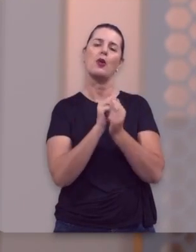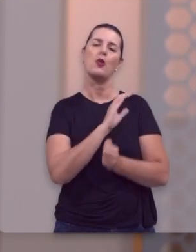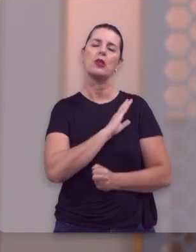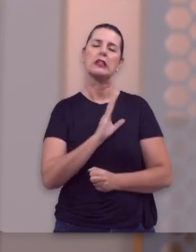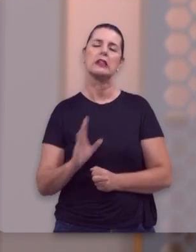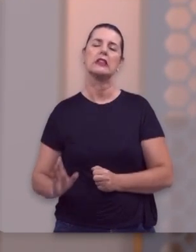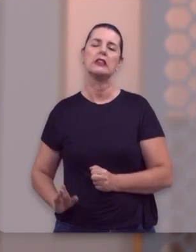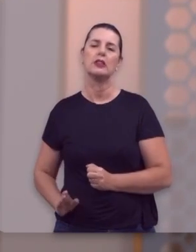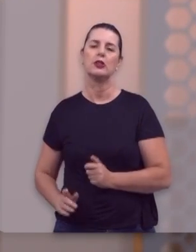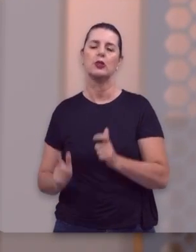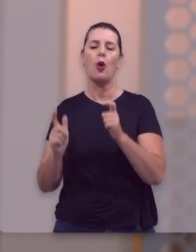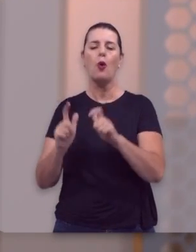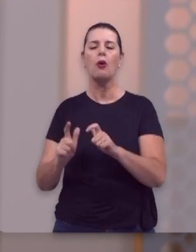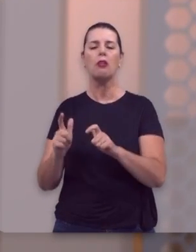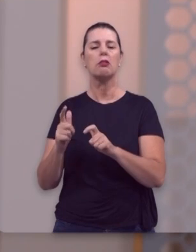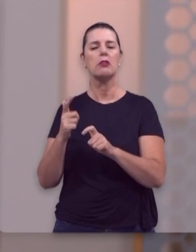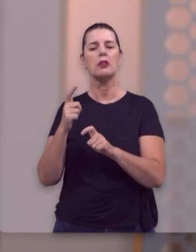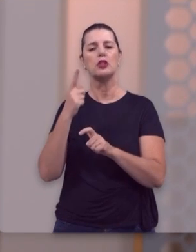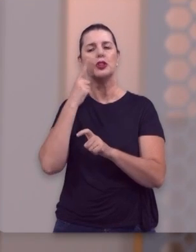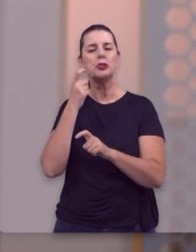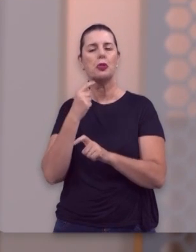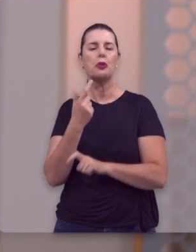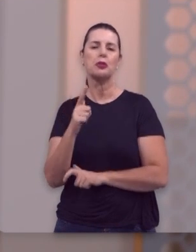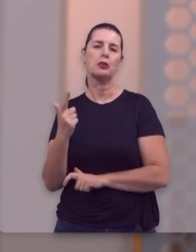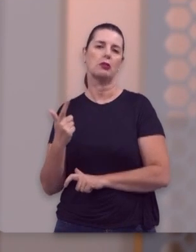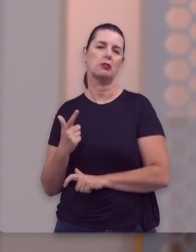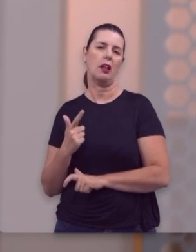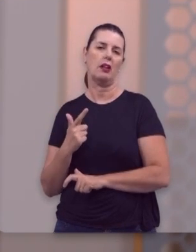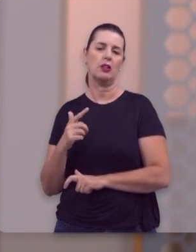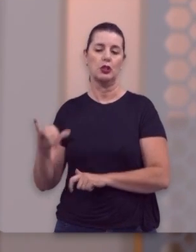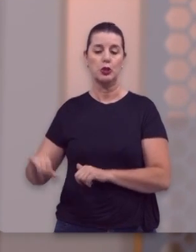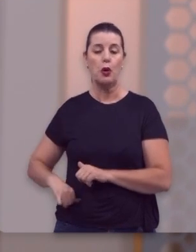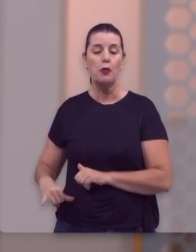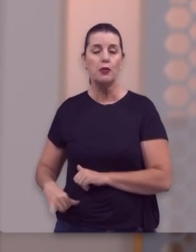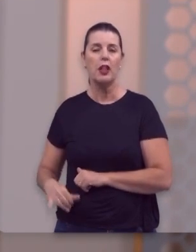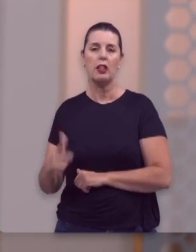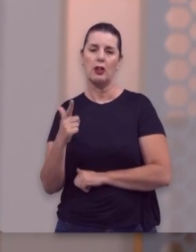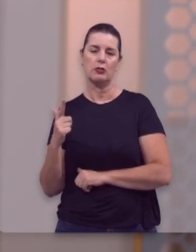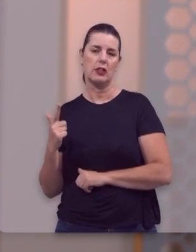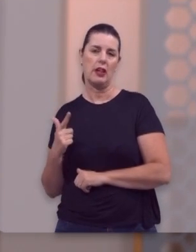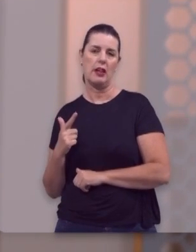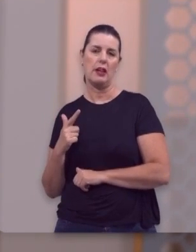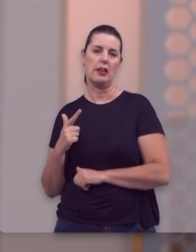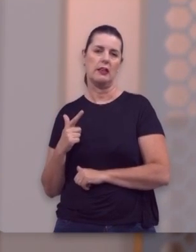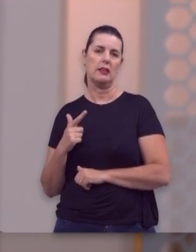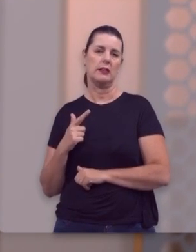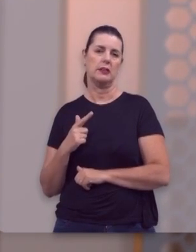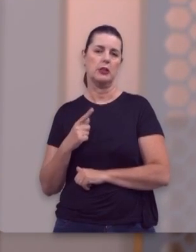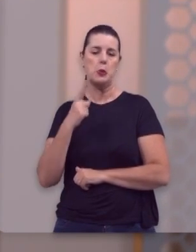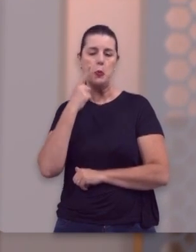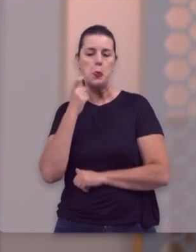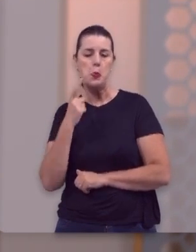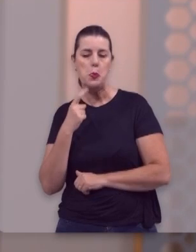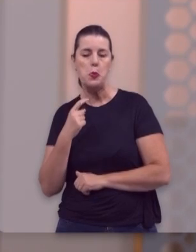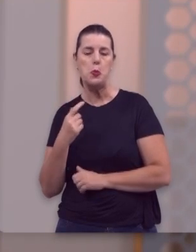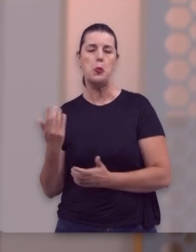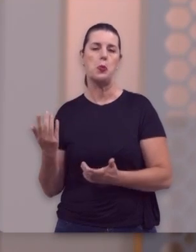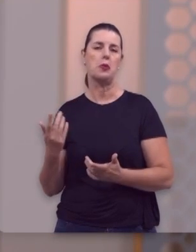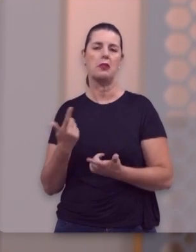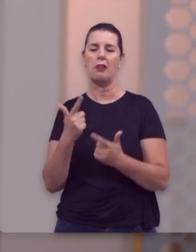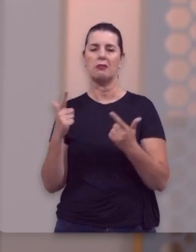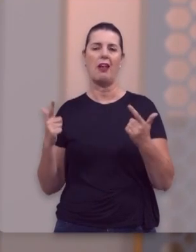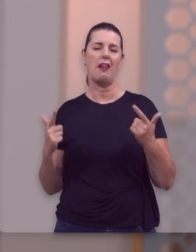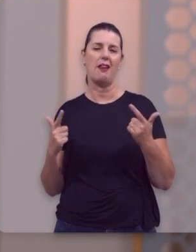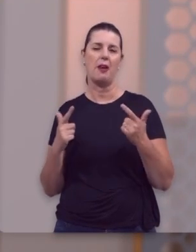tem mais choro, nem dor, nem pranto, nem luto, porque as primeiras coisas